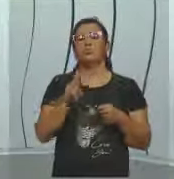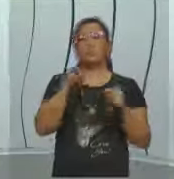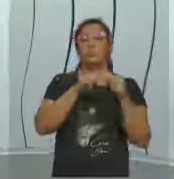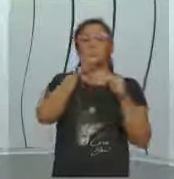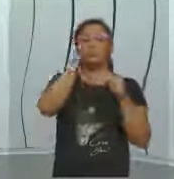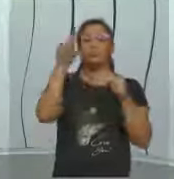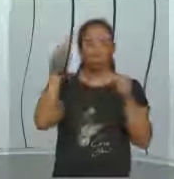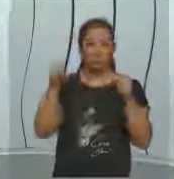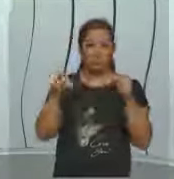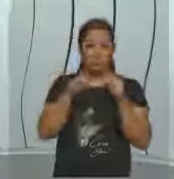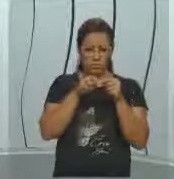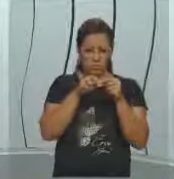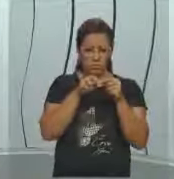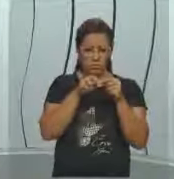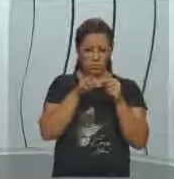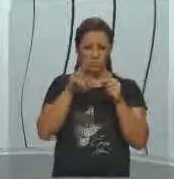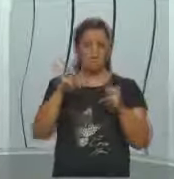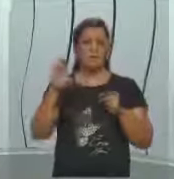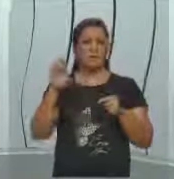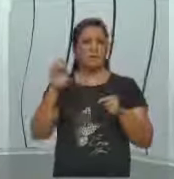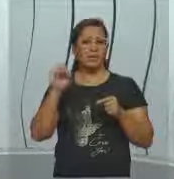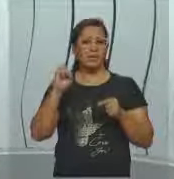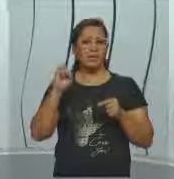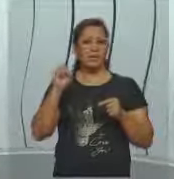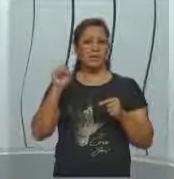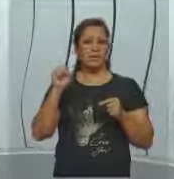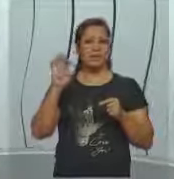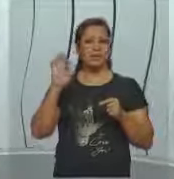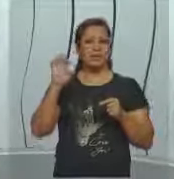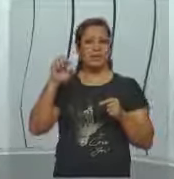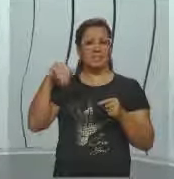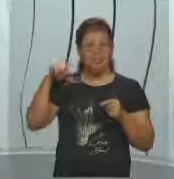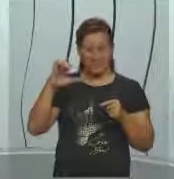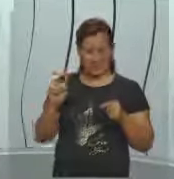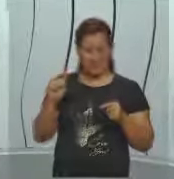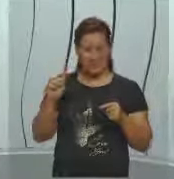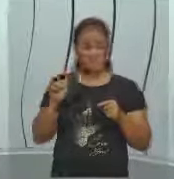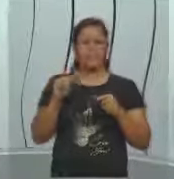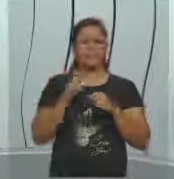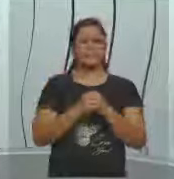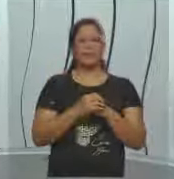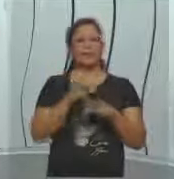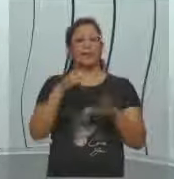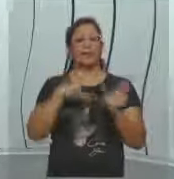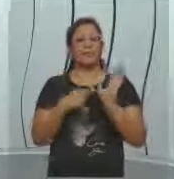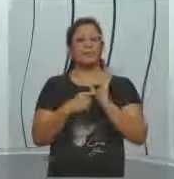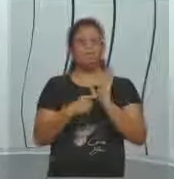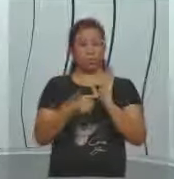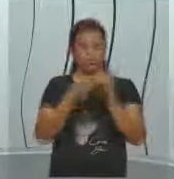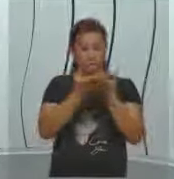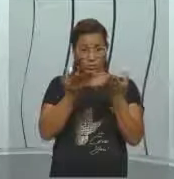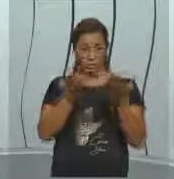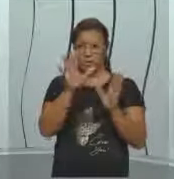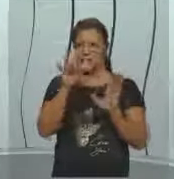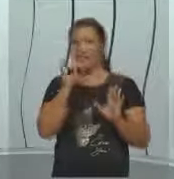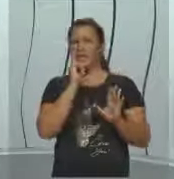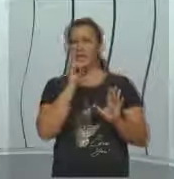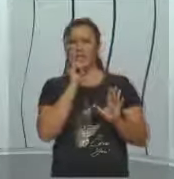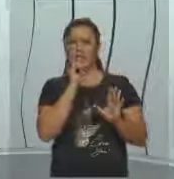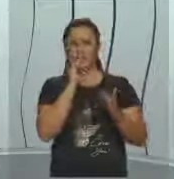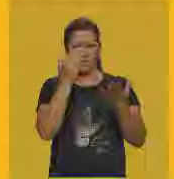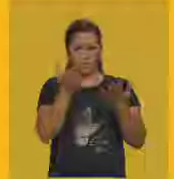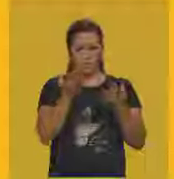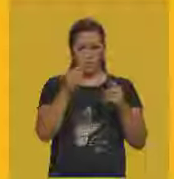exclusivamente resistências ou resistores. Mas não existe apenas esse tipo de componente, tá? Eu vou mostrar para vocês alguns exemplos aqui